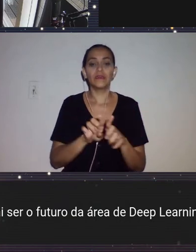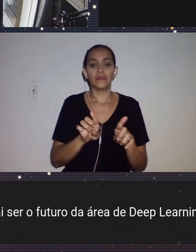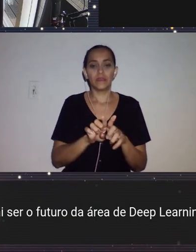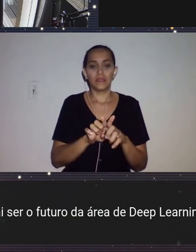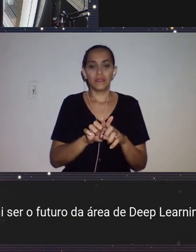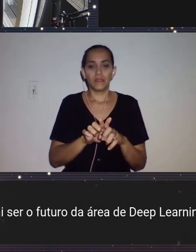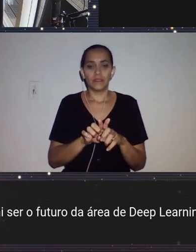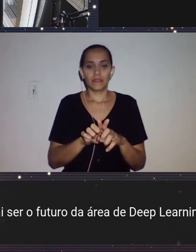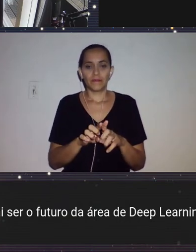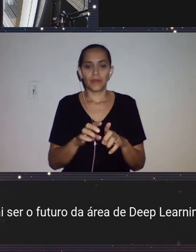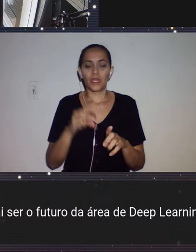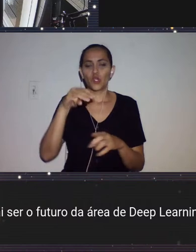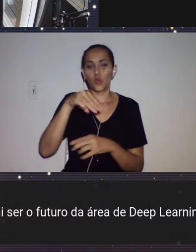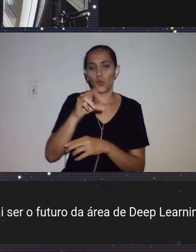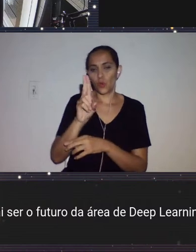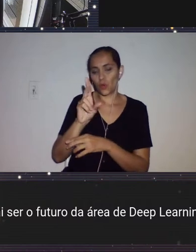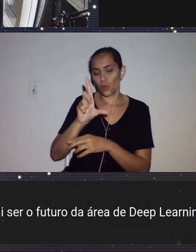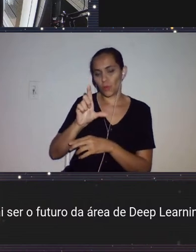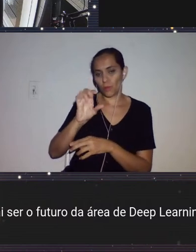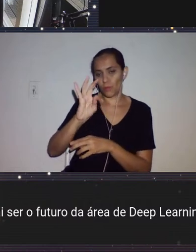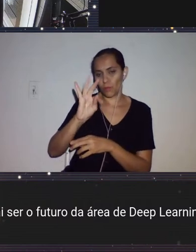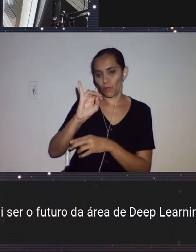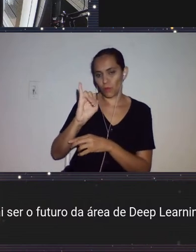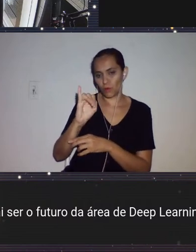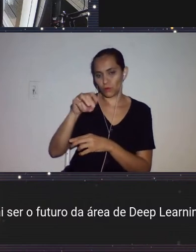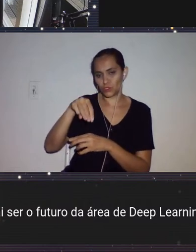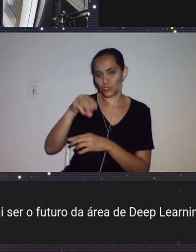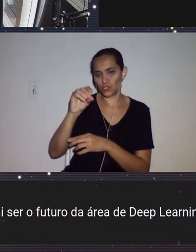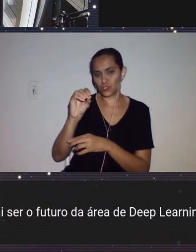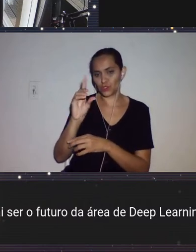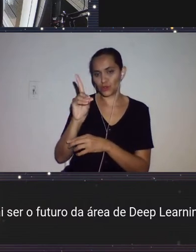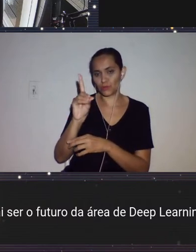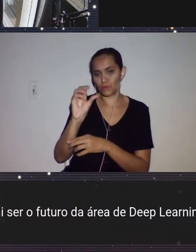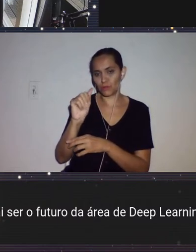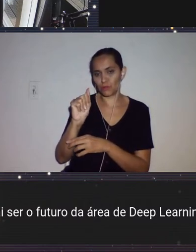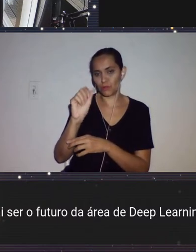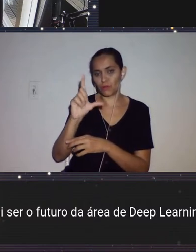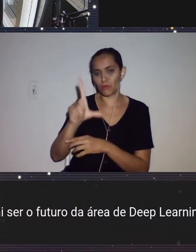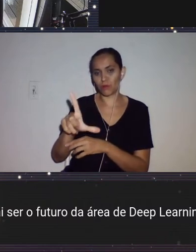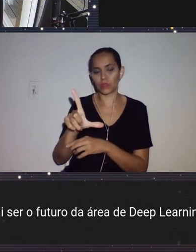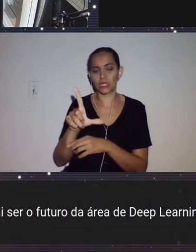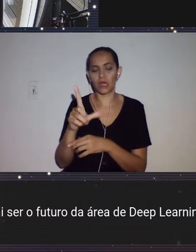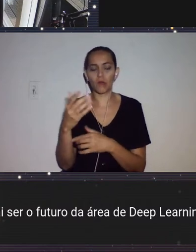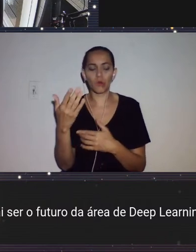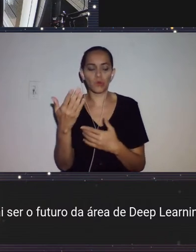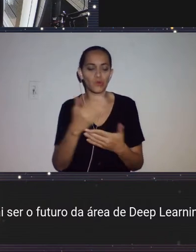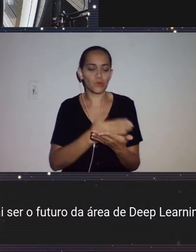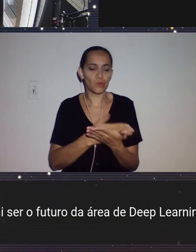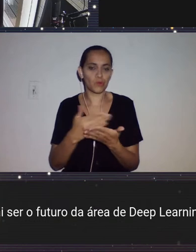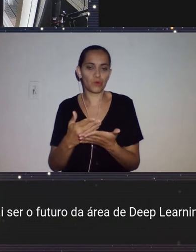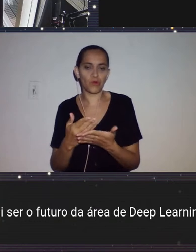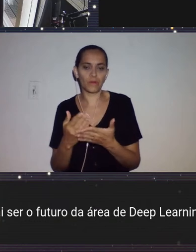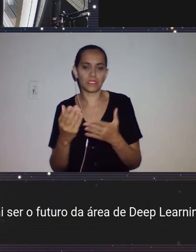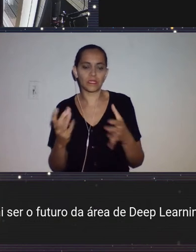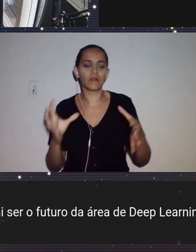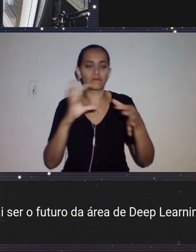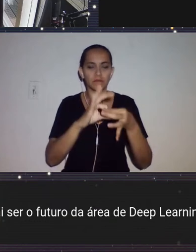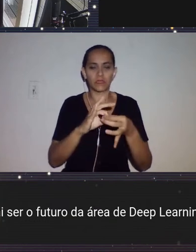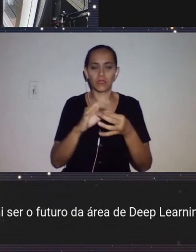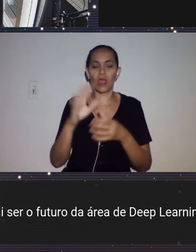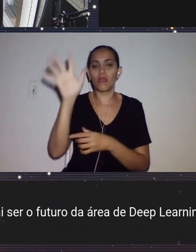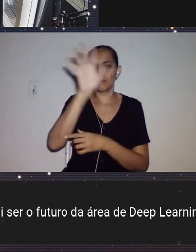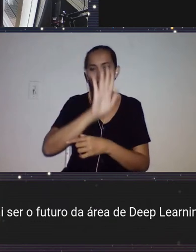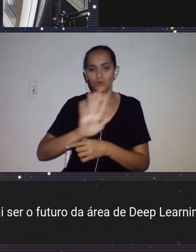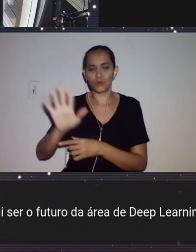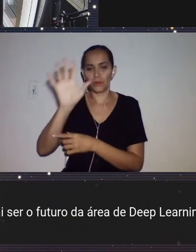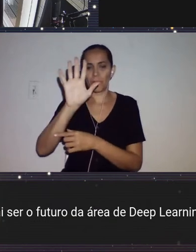é multimodal, né? Começar a misturar som com escrita, com imagens, com áudio, com